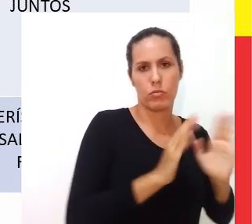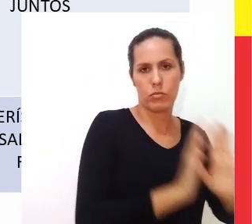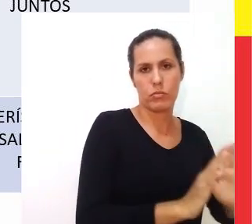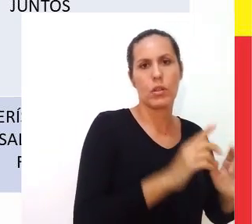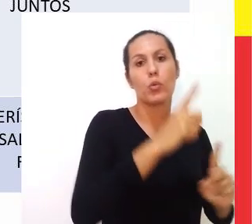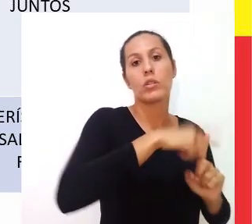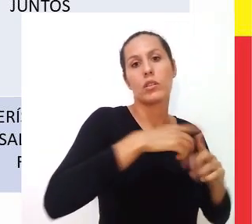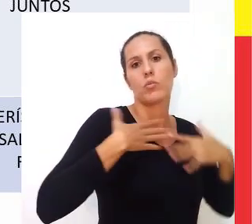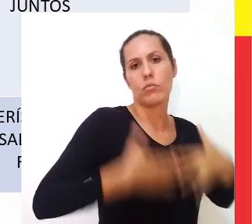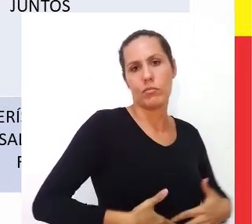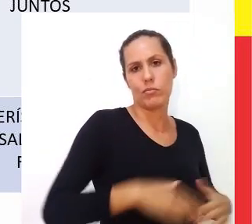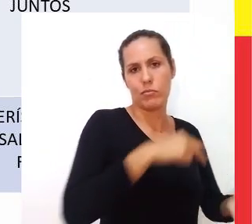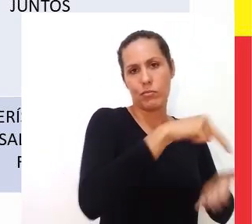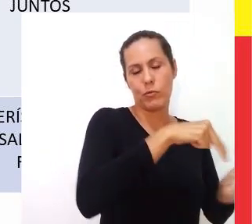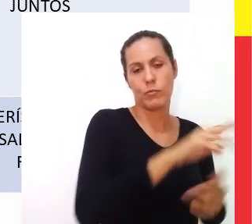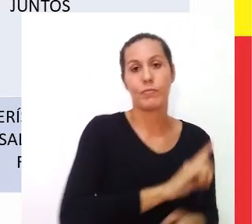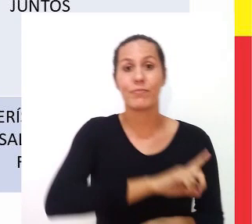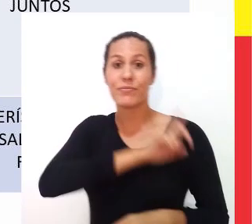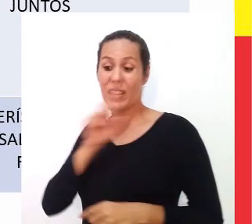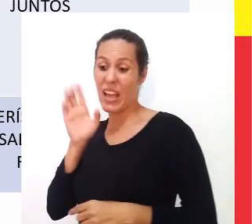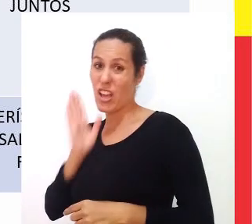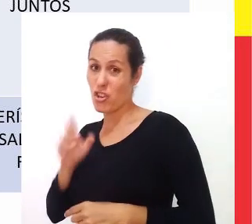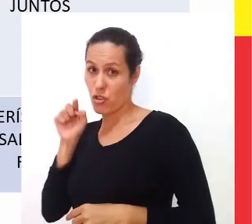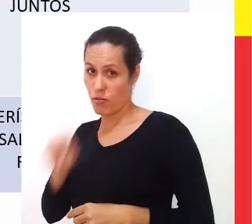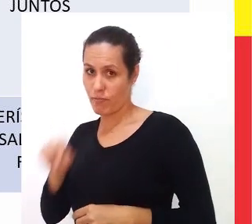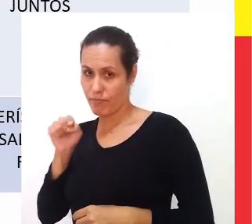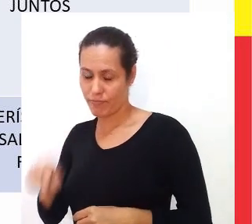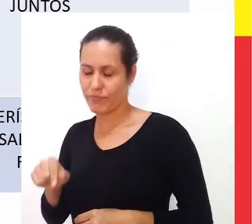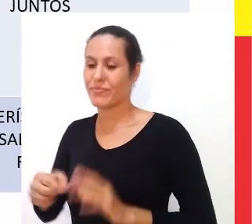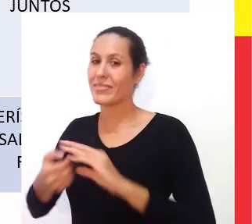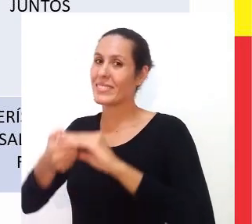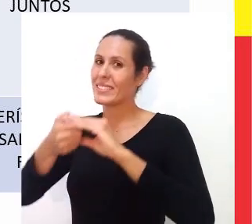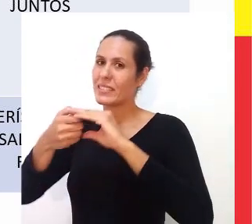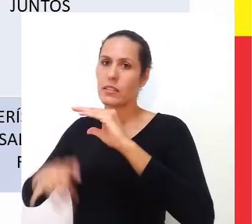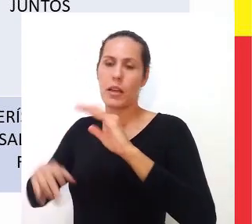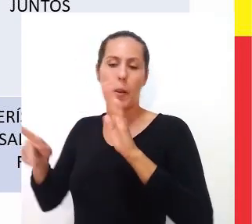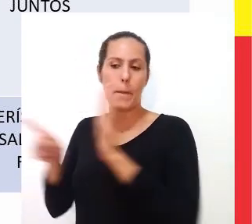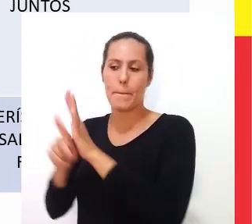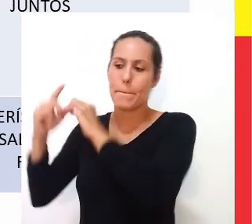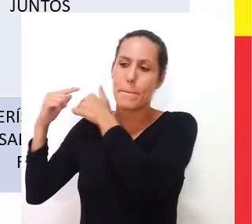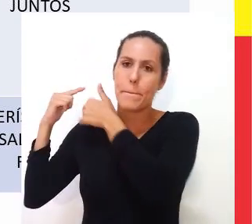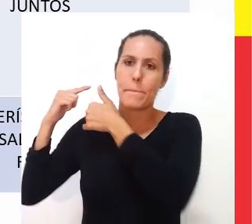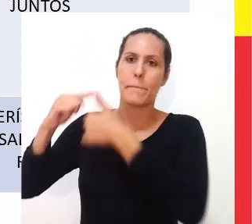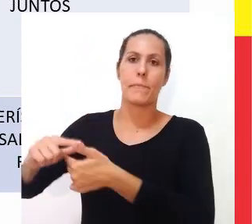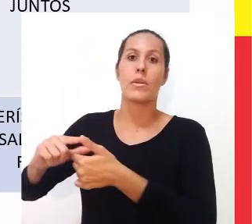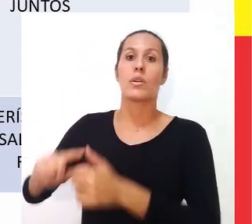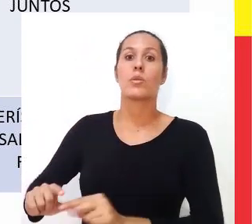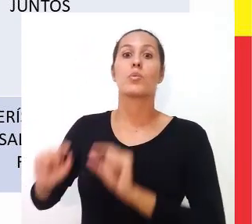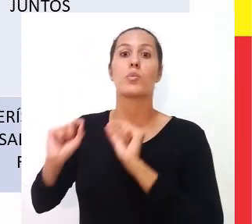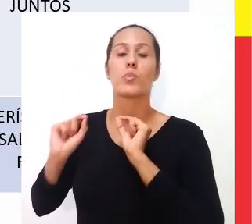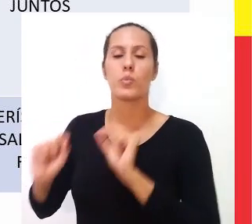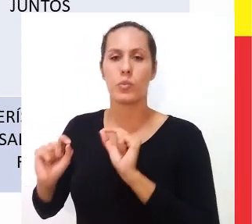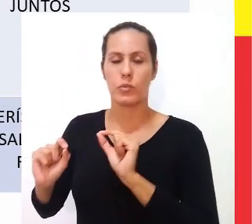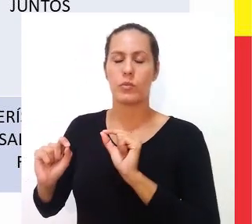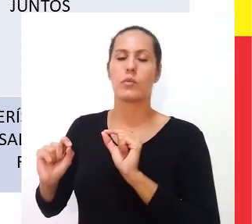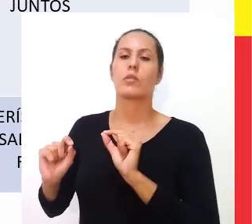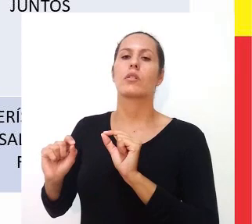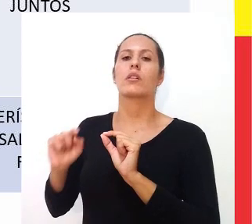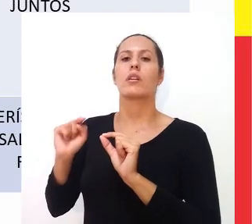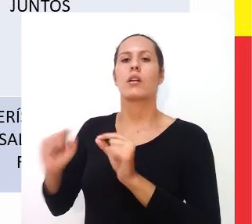apresentado. Já na dança de salão, ela segue uma característica padrão